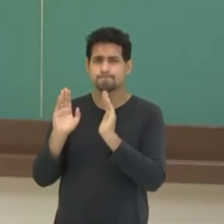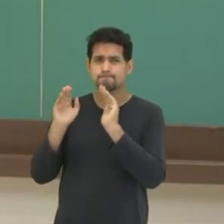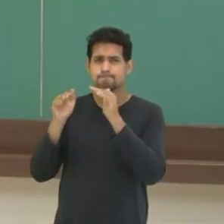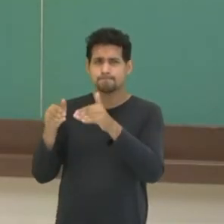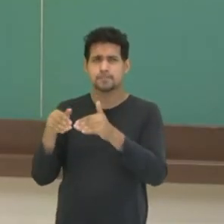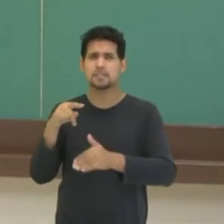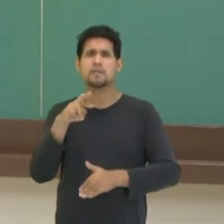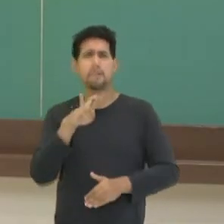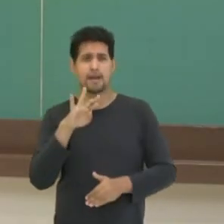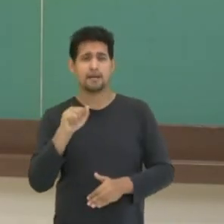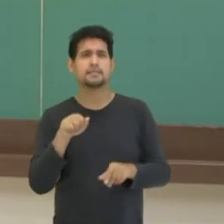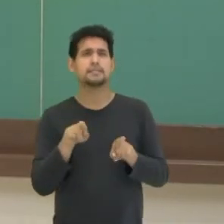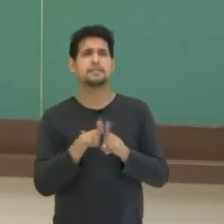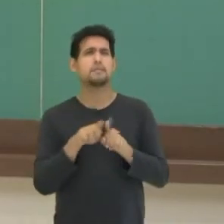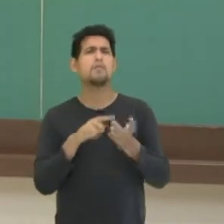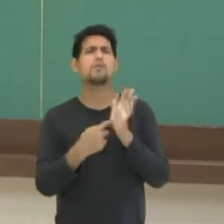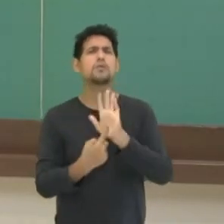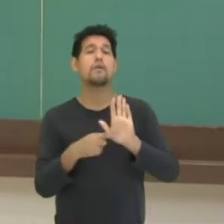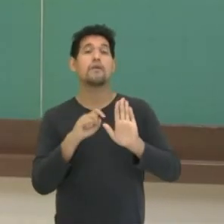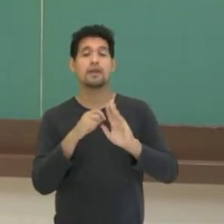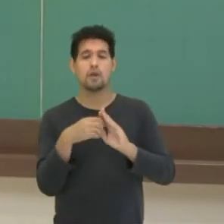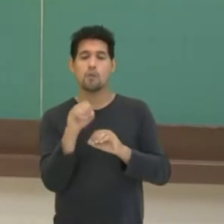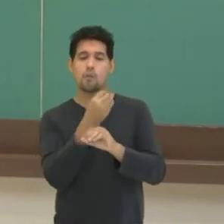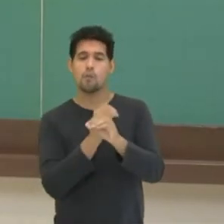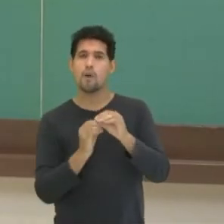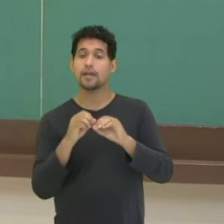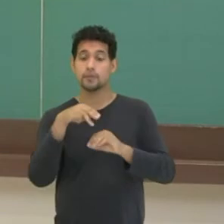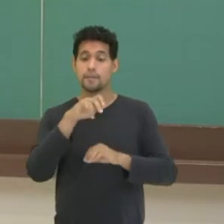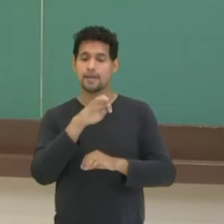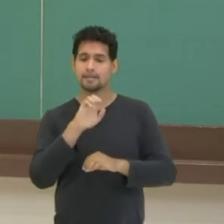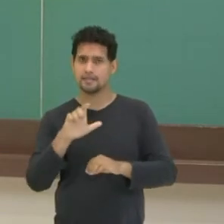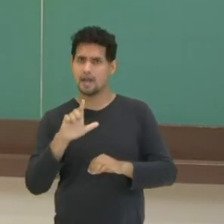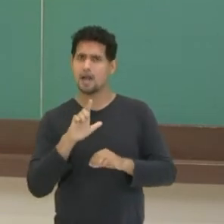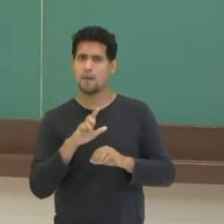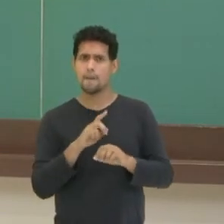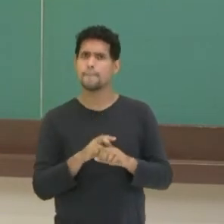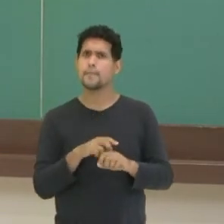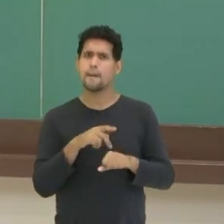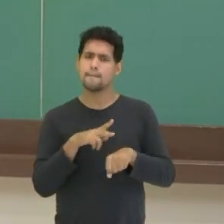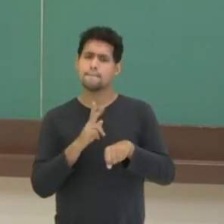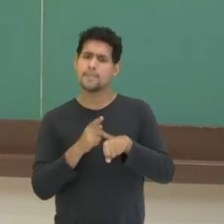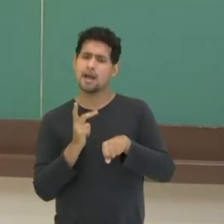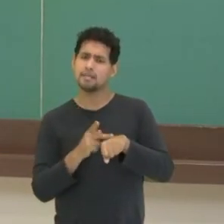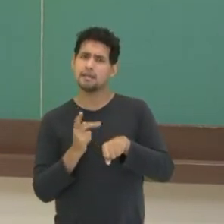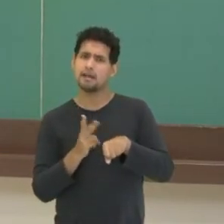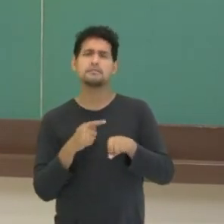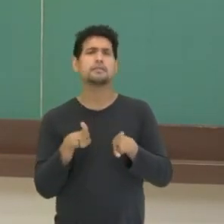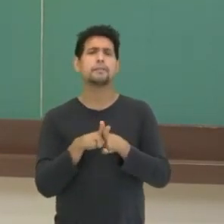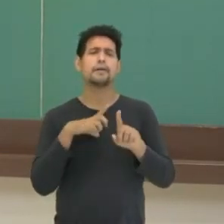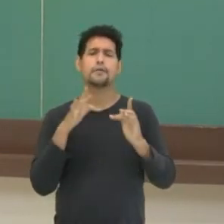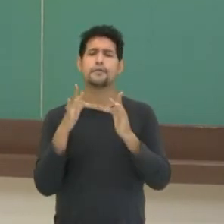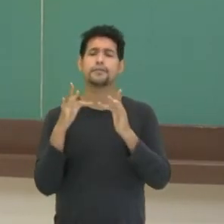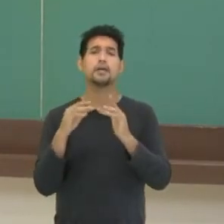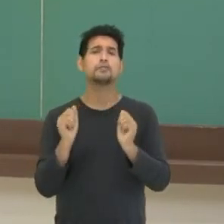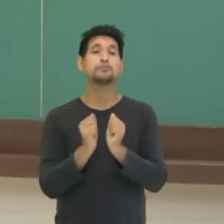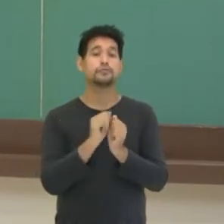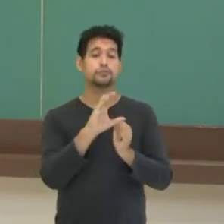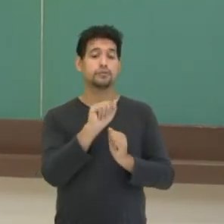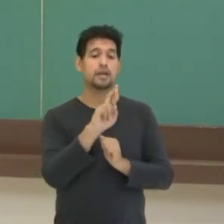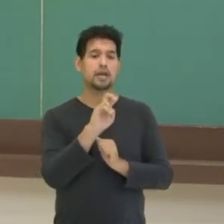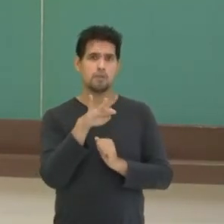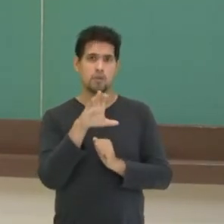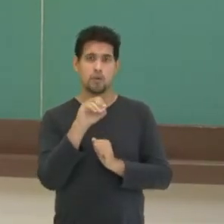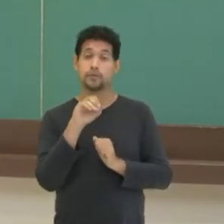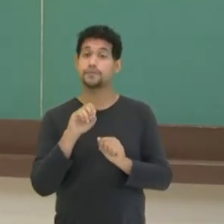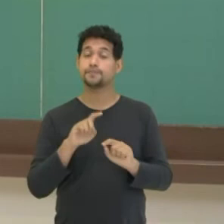observaram que o átomo, o metal prata, no fulminato de prata está ligado no carbono